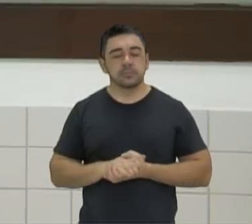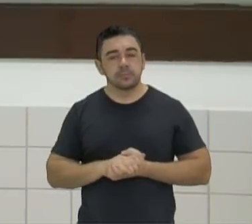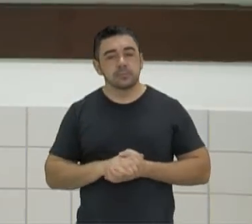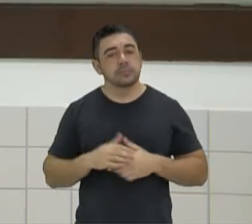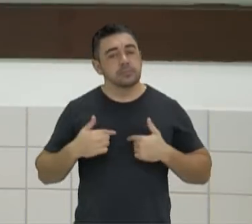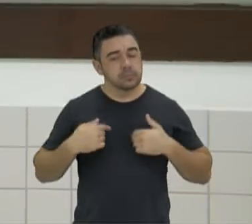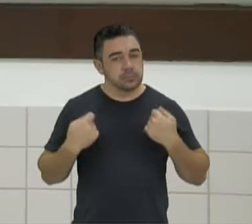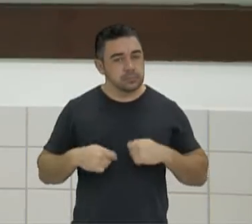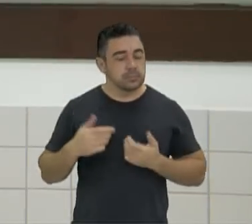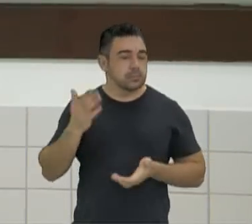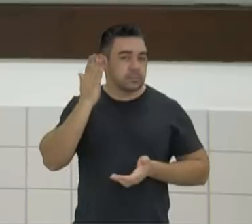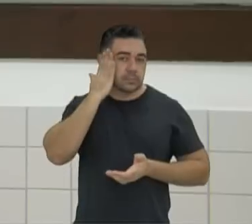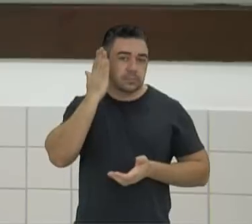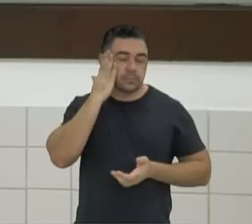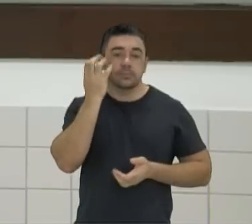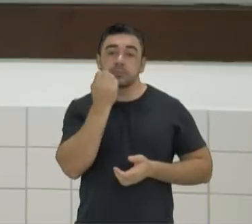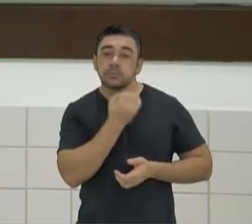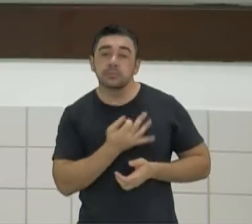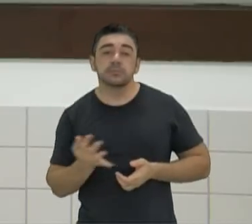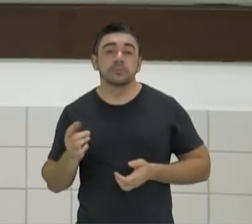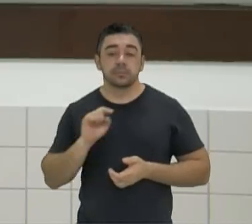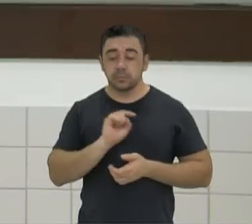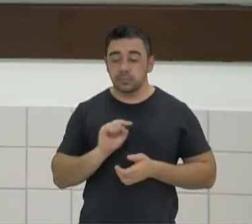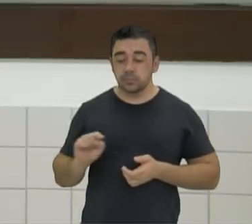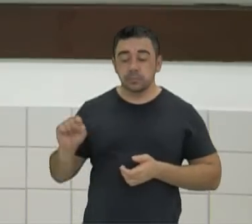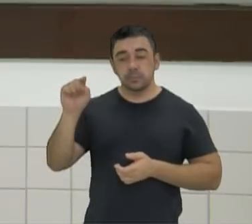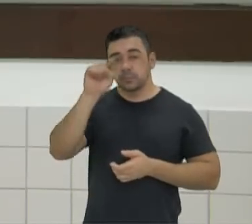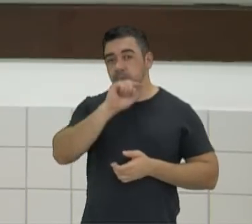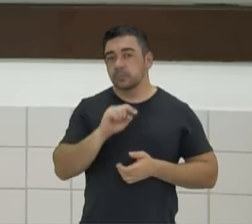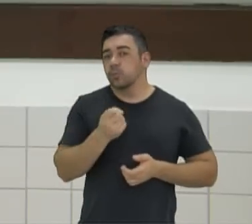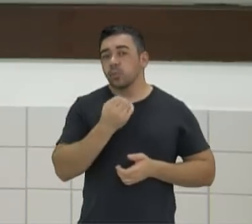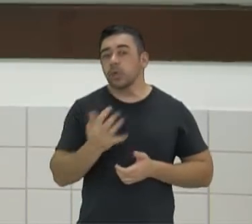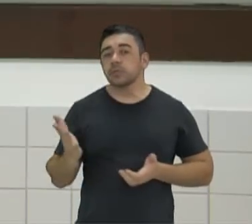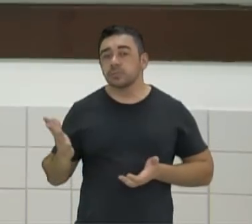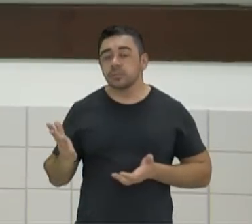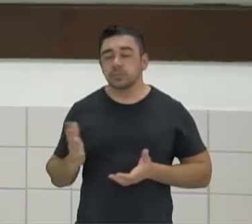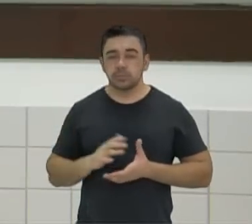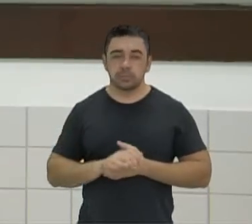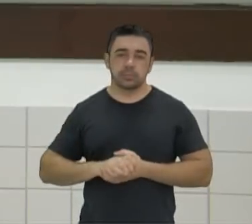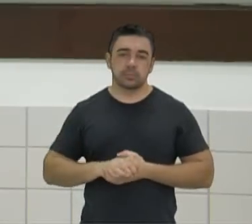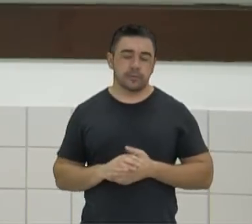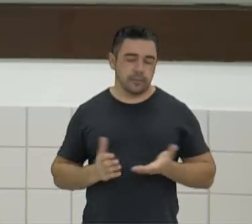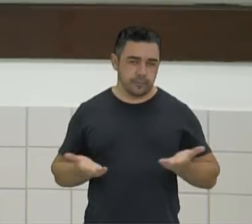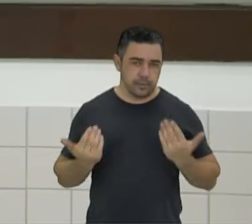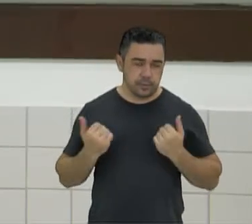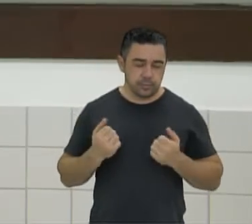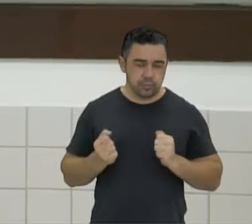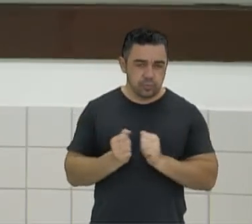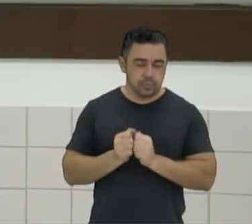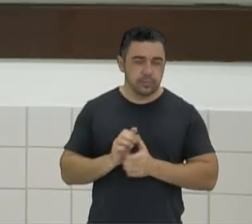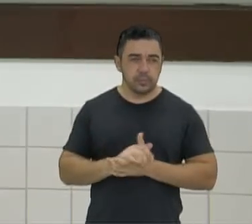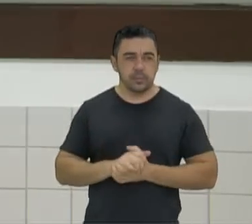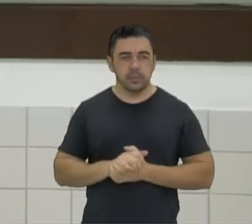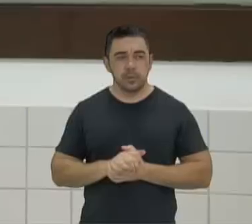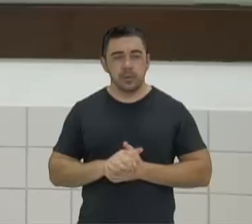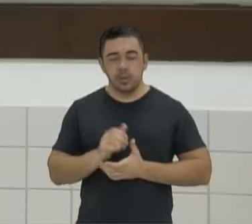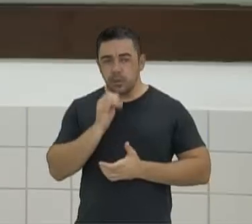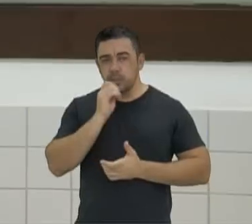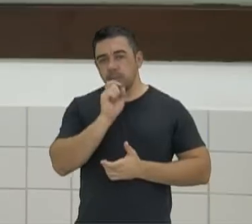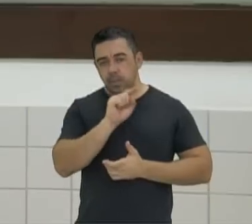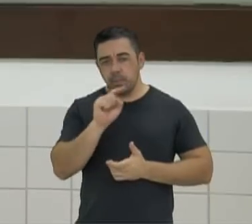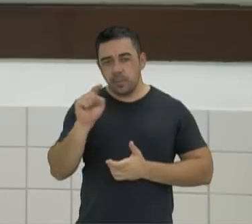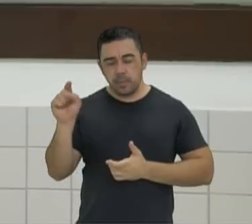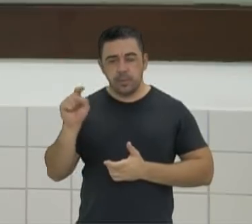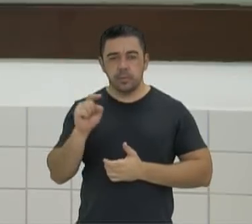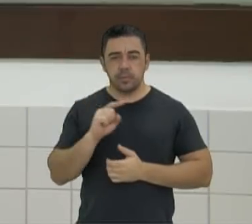preciso primeiro saber quantos quadradinhos pretos tem nesse tabuleiro. Vamos lá comigo? Se eu contar um a um, eu vou ter